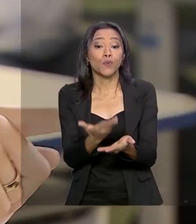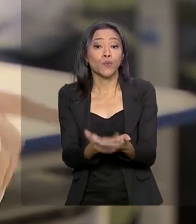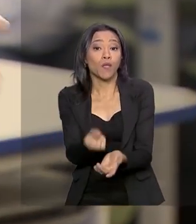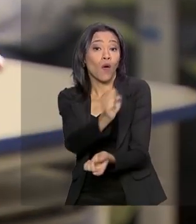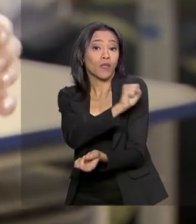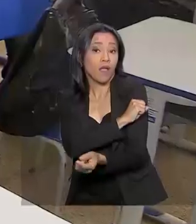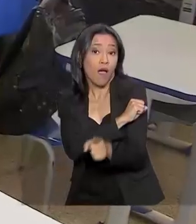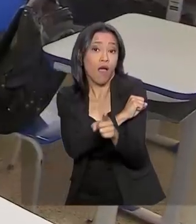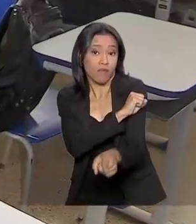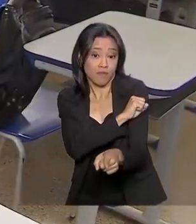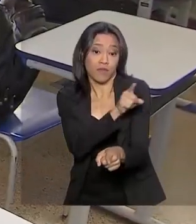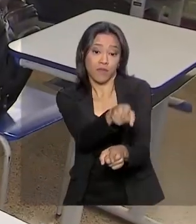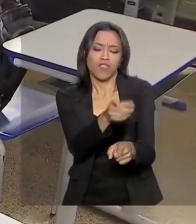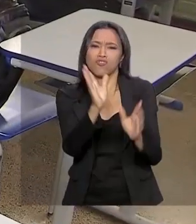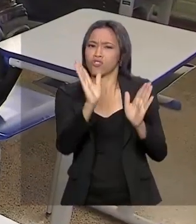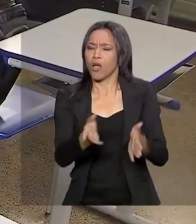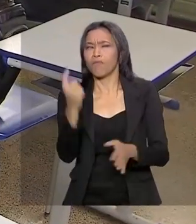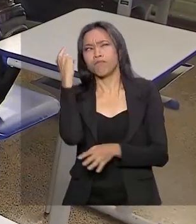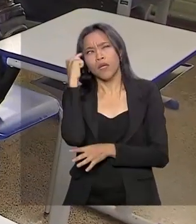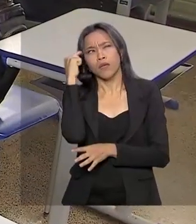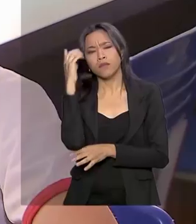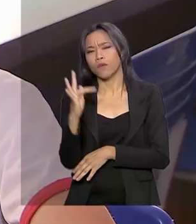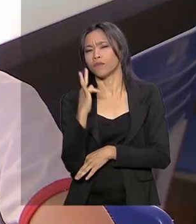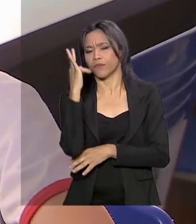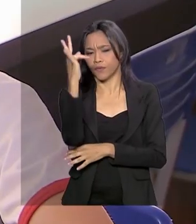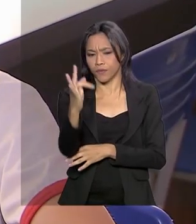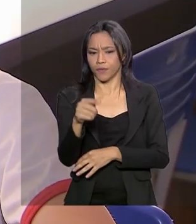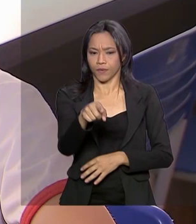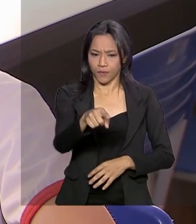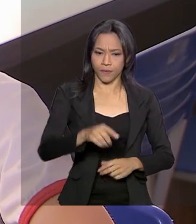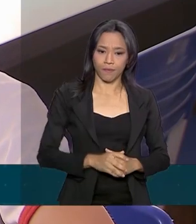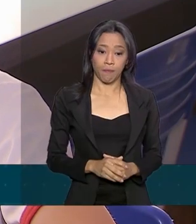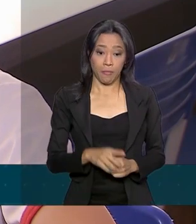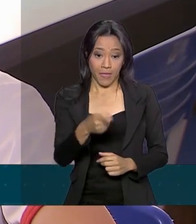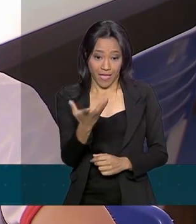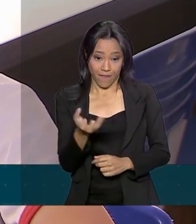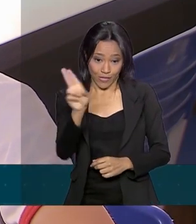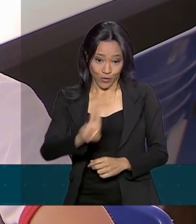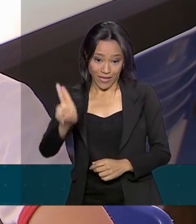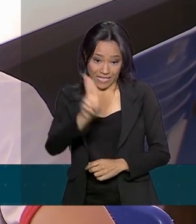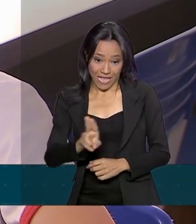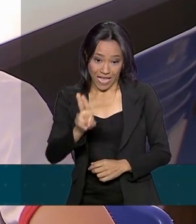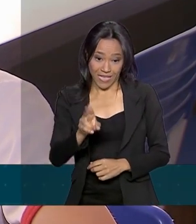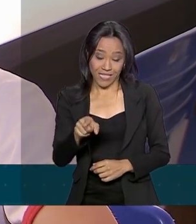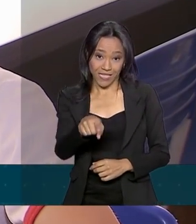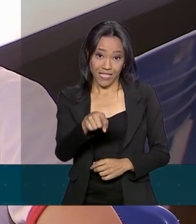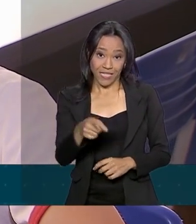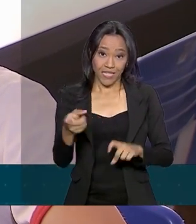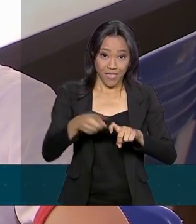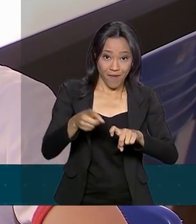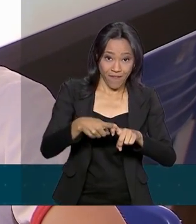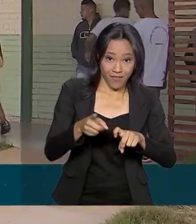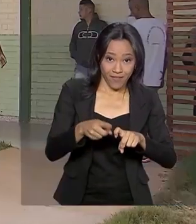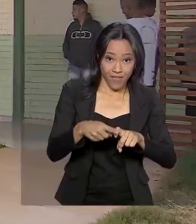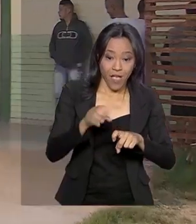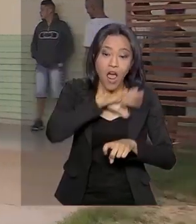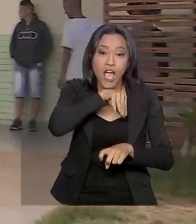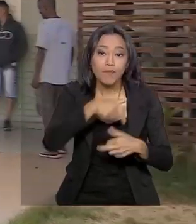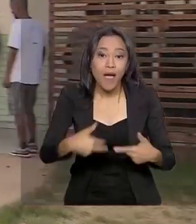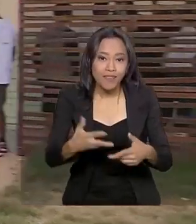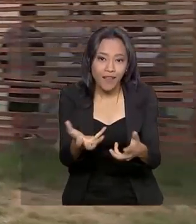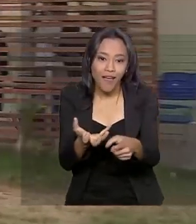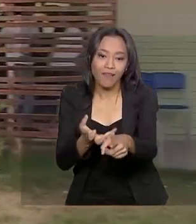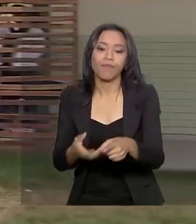fundamental disse que já pensa no futuro para tentar mudar o cachorro veterinária propriedade cachorro na